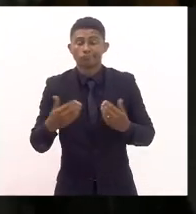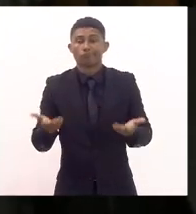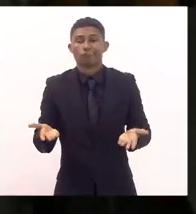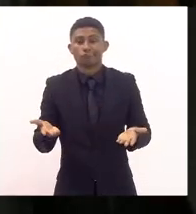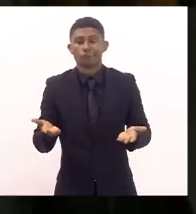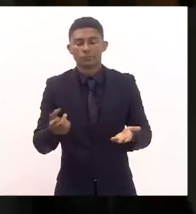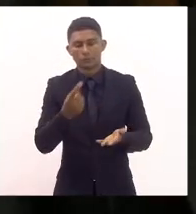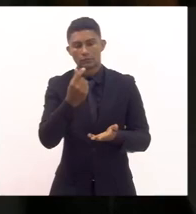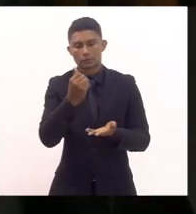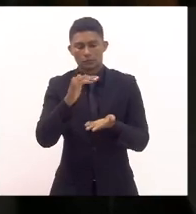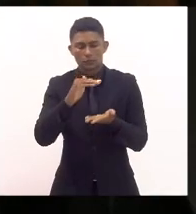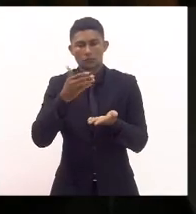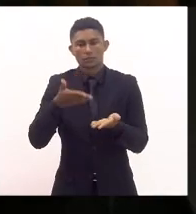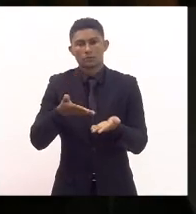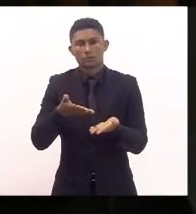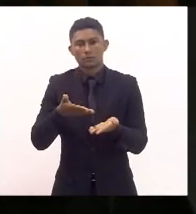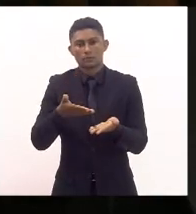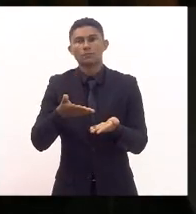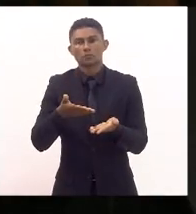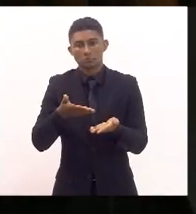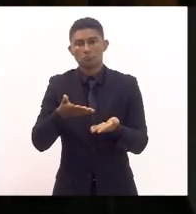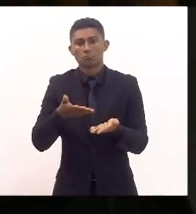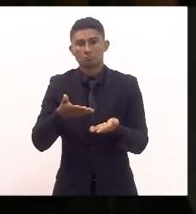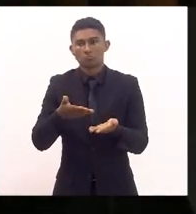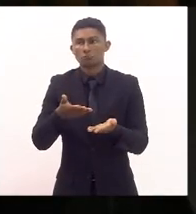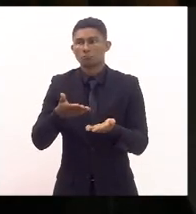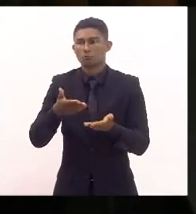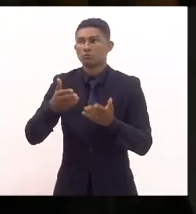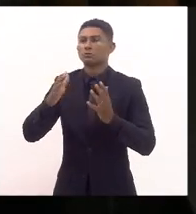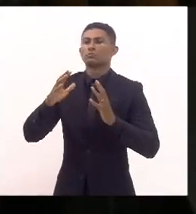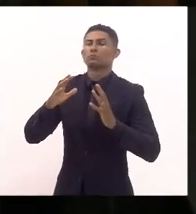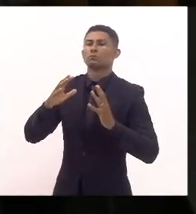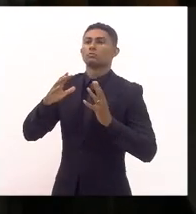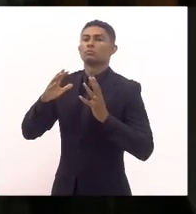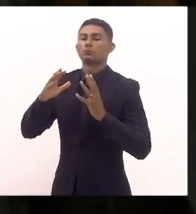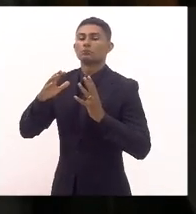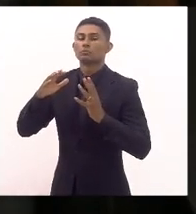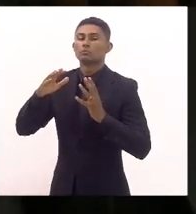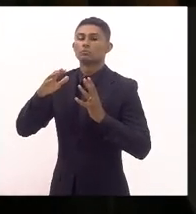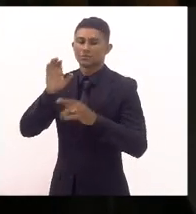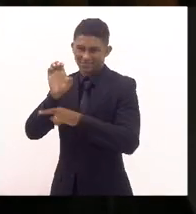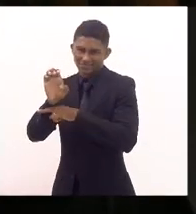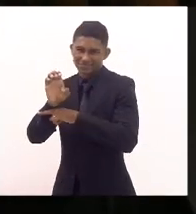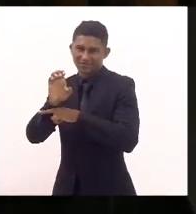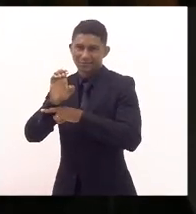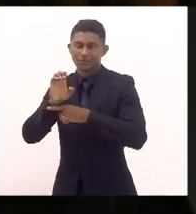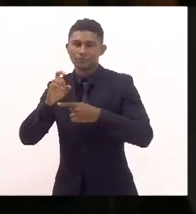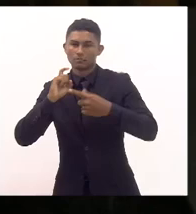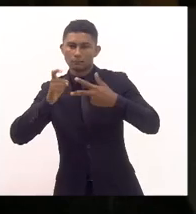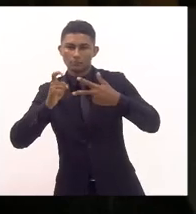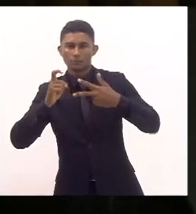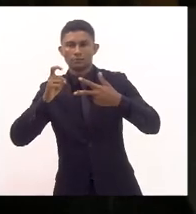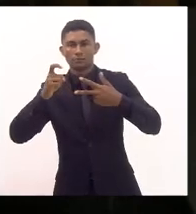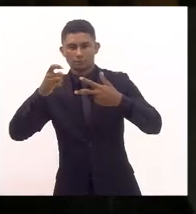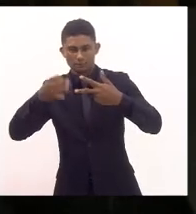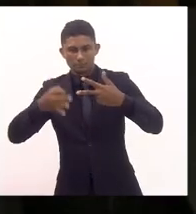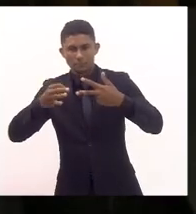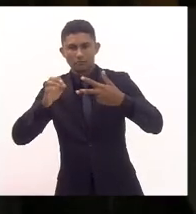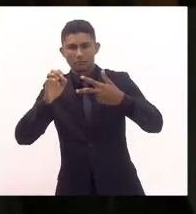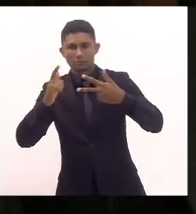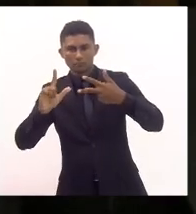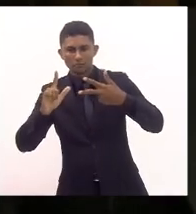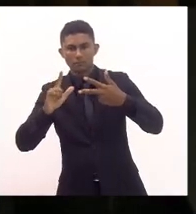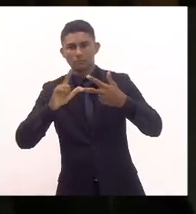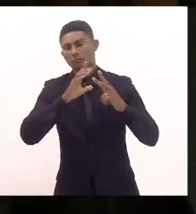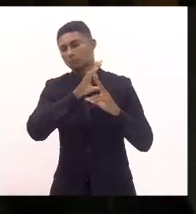orçamento a Global dos poderes do estado que vai estar na ordem de